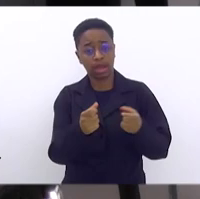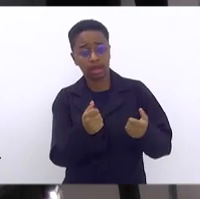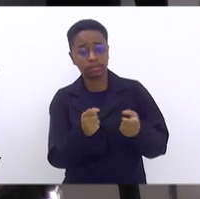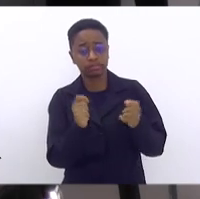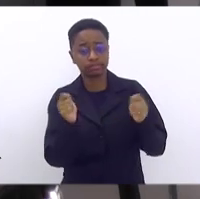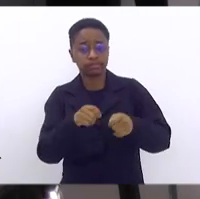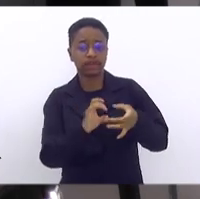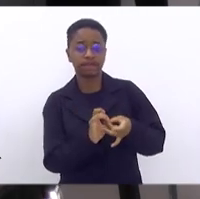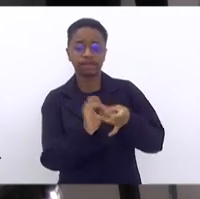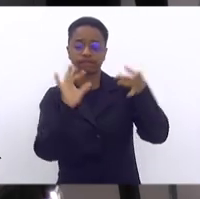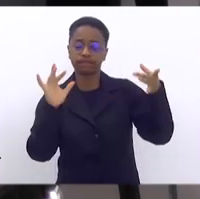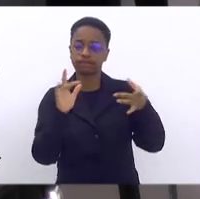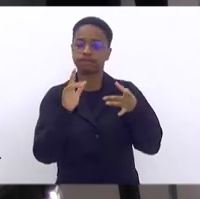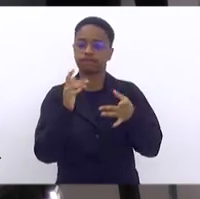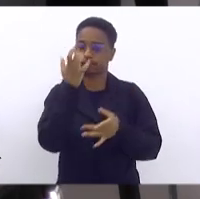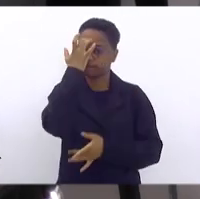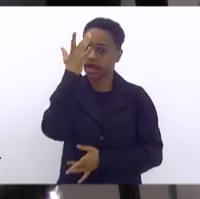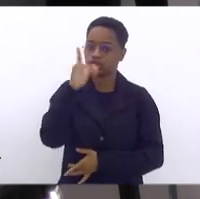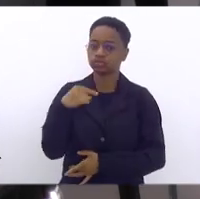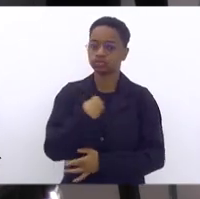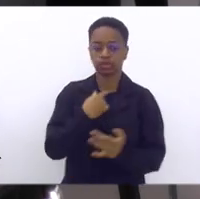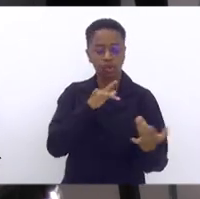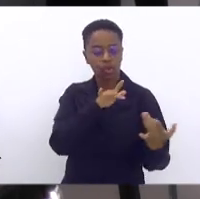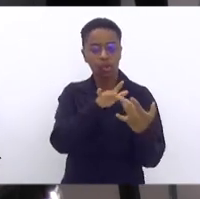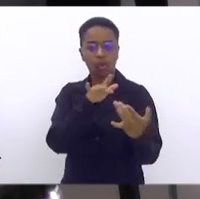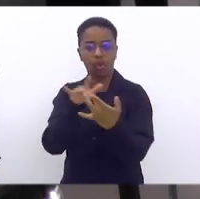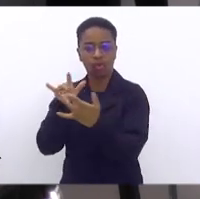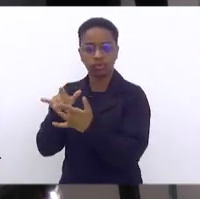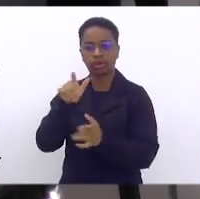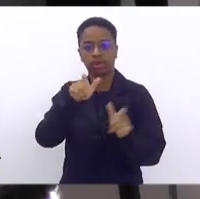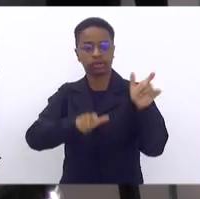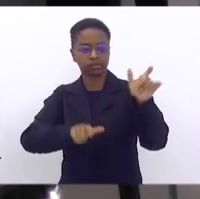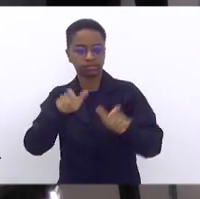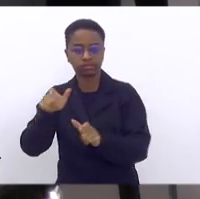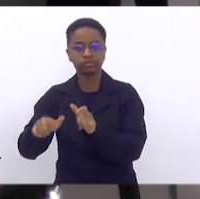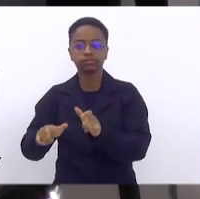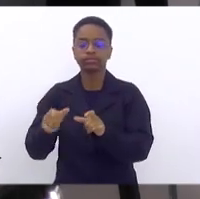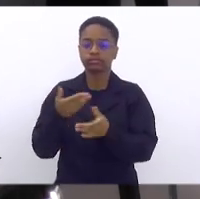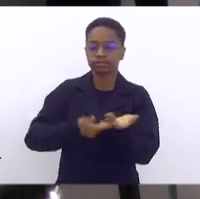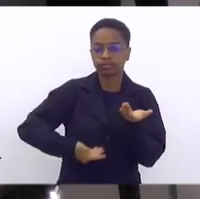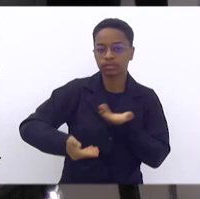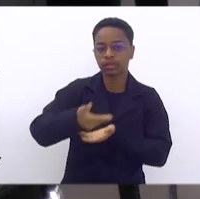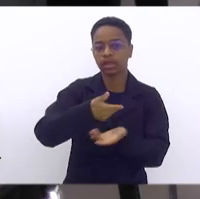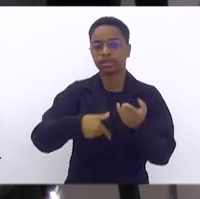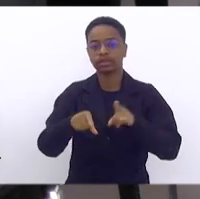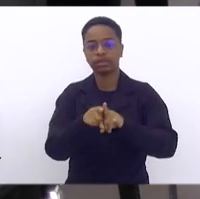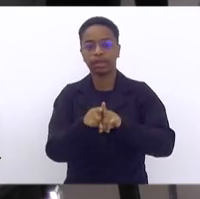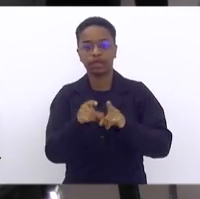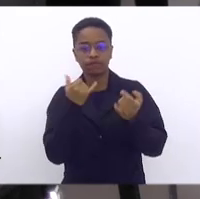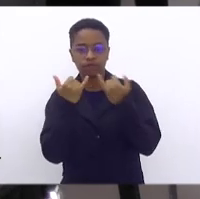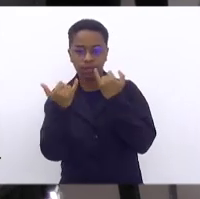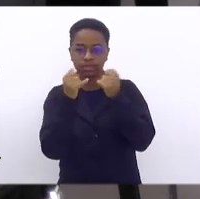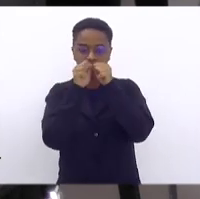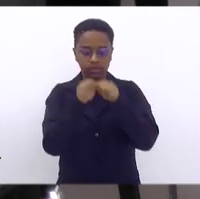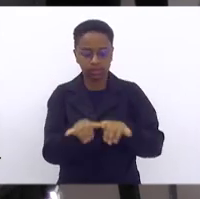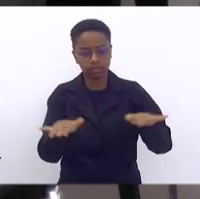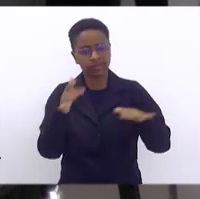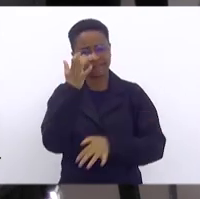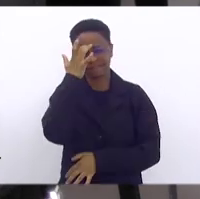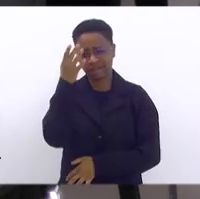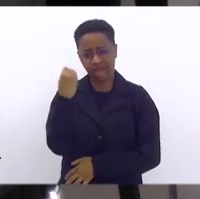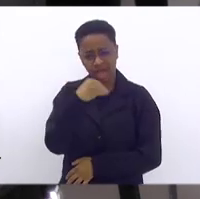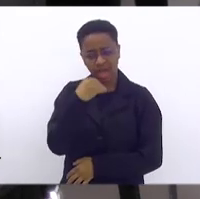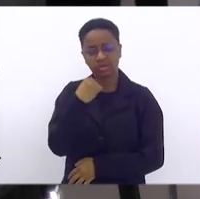plataformas facilitam esse contato entre representantes e representados, facilitam a democratização da informação, facilitam uma série